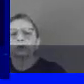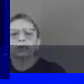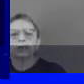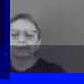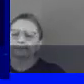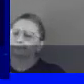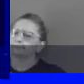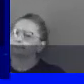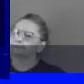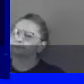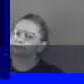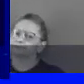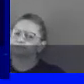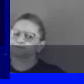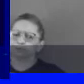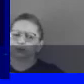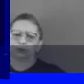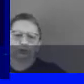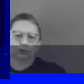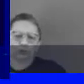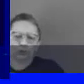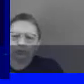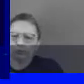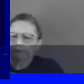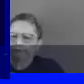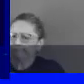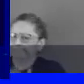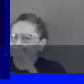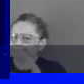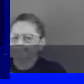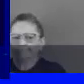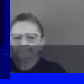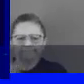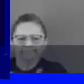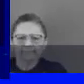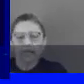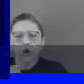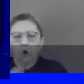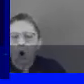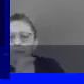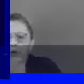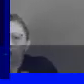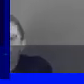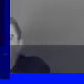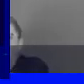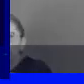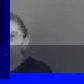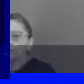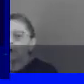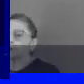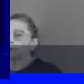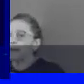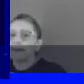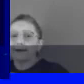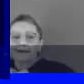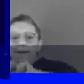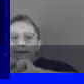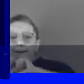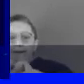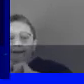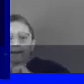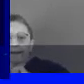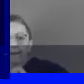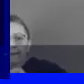inúmeras vezes com os seus deboches e com os crimes de responsabilidade cometidos ao não atender às